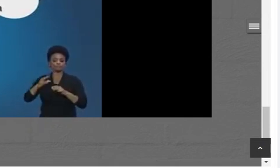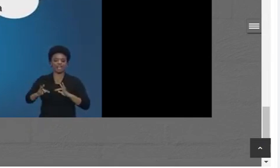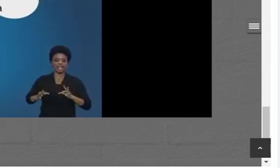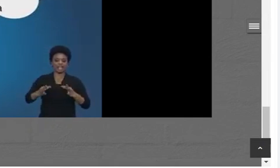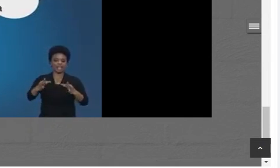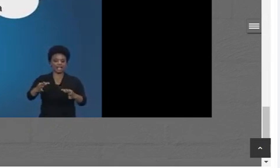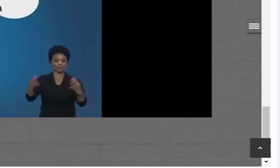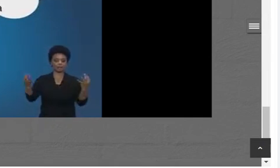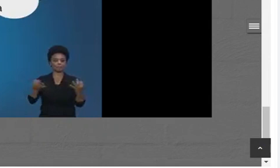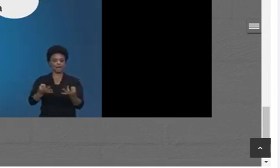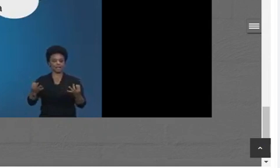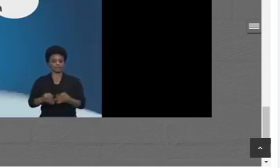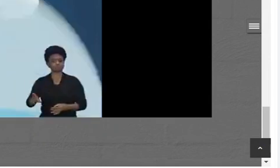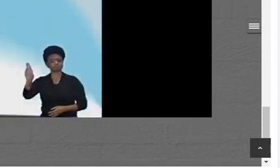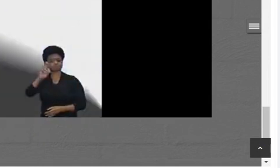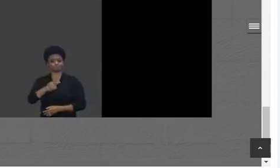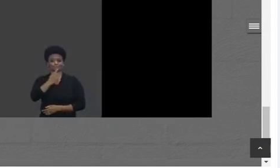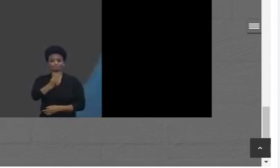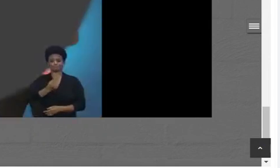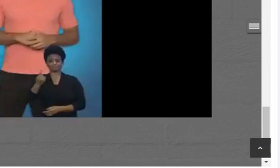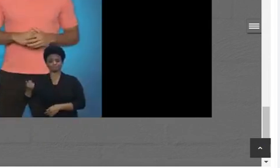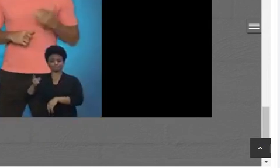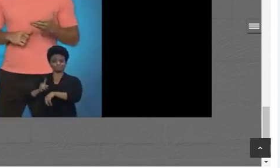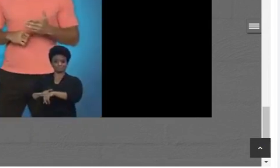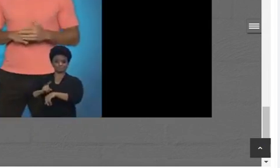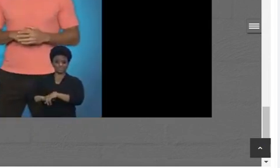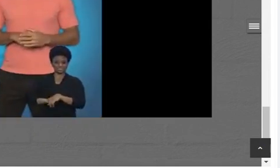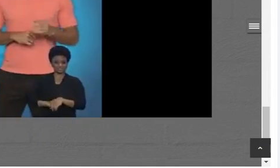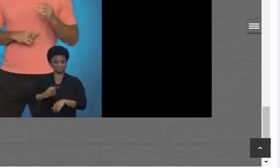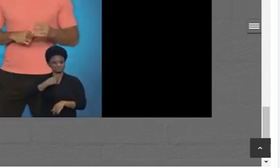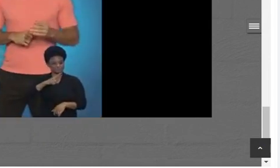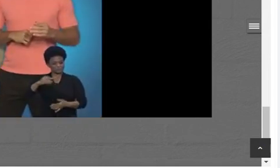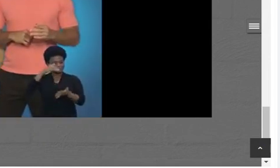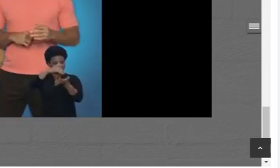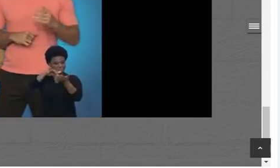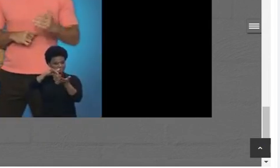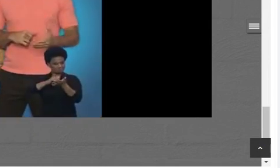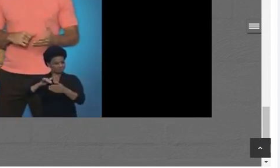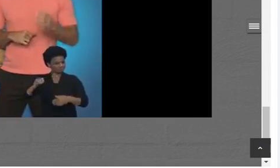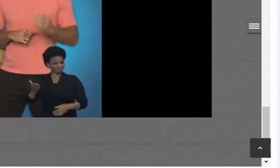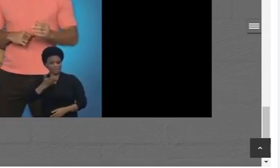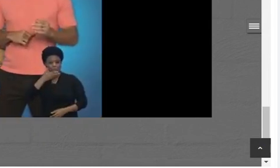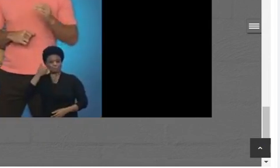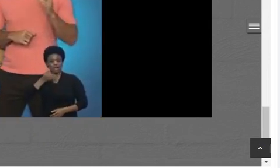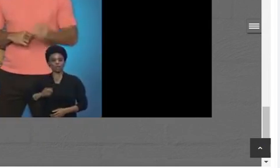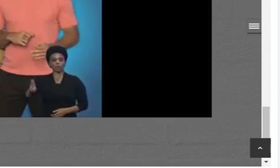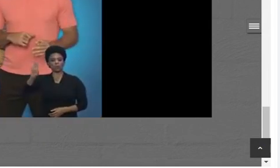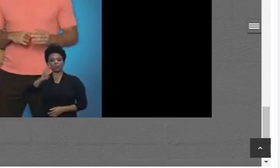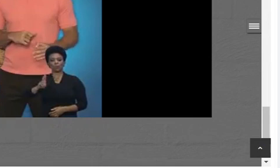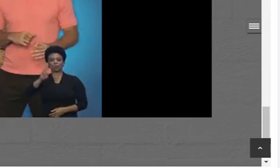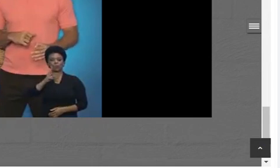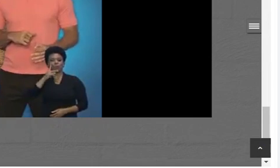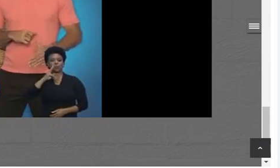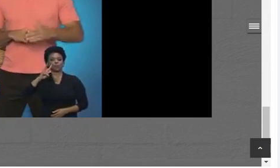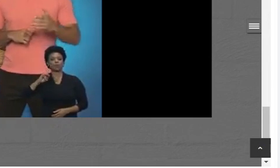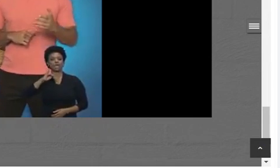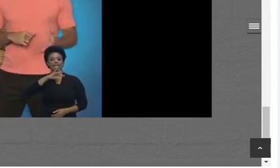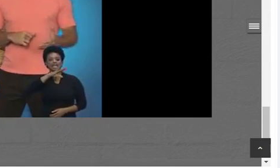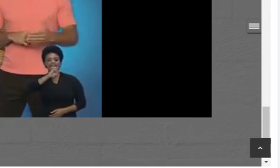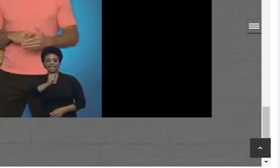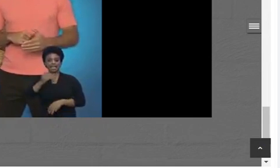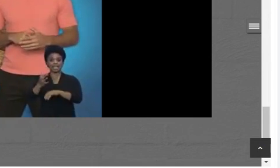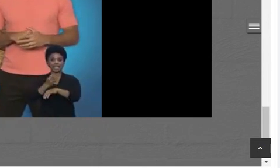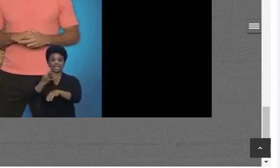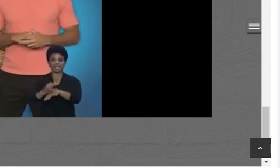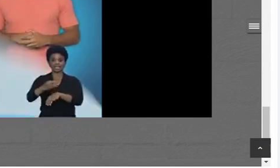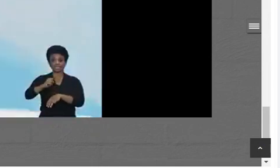para empregar em cada caso. Uma das metodologias mais usadas para obter o índice de resistência do solo é a